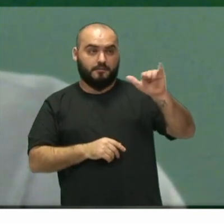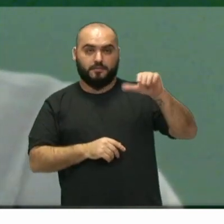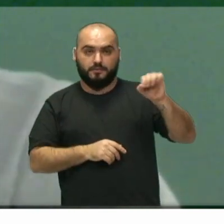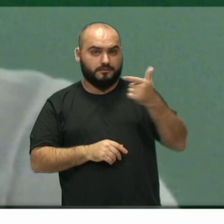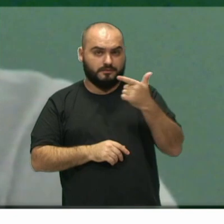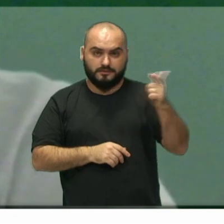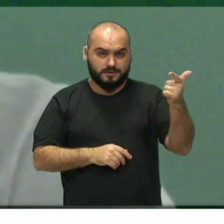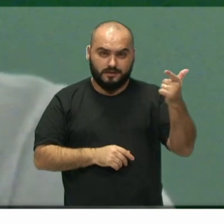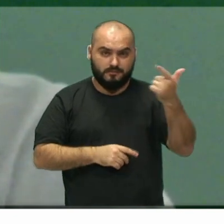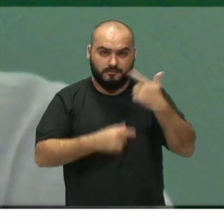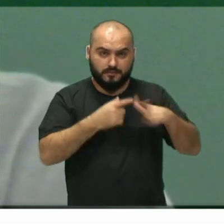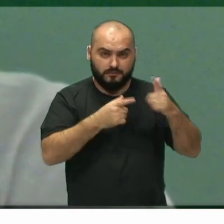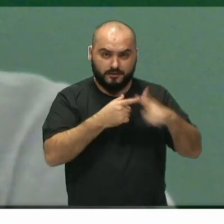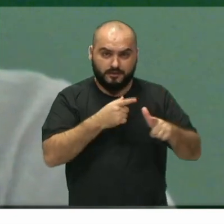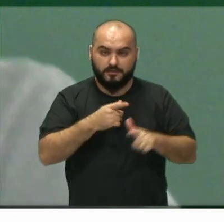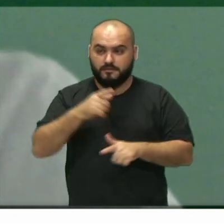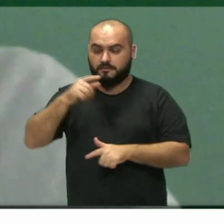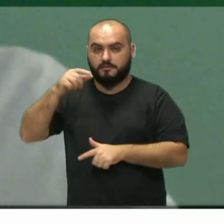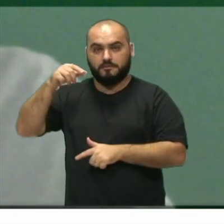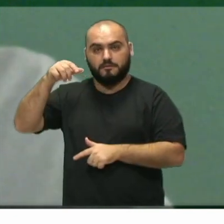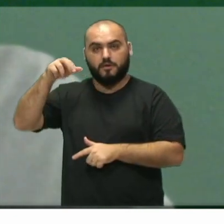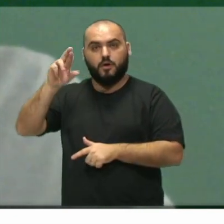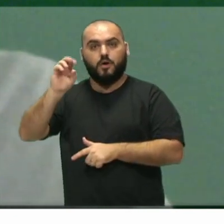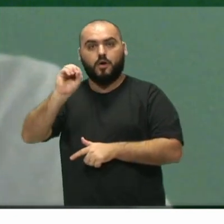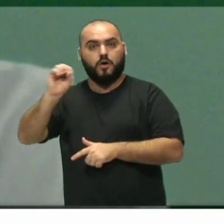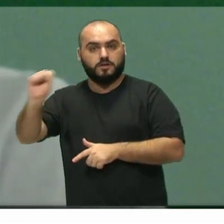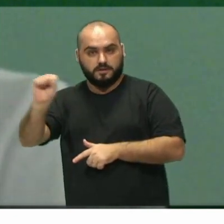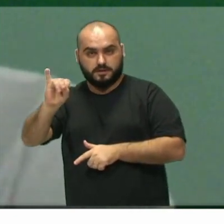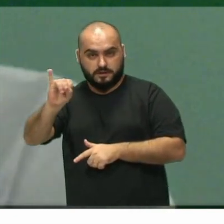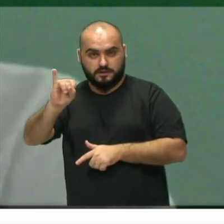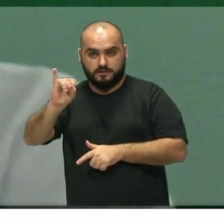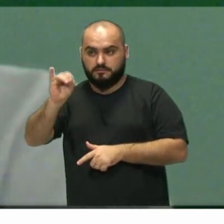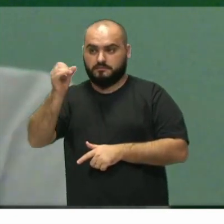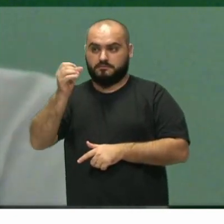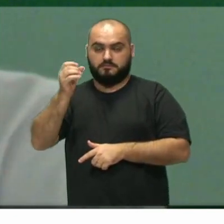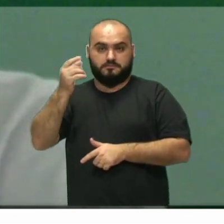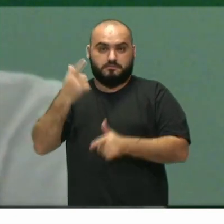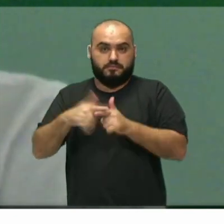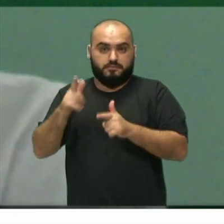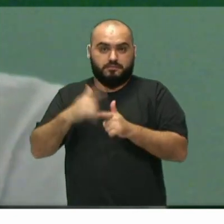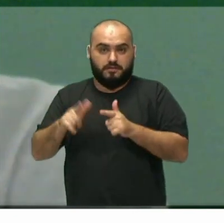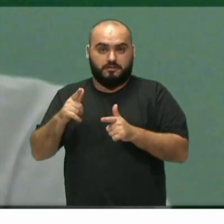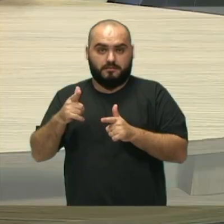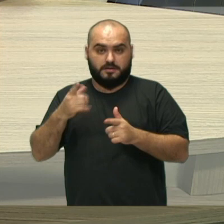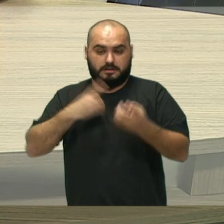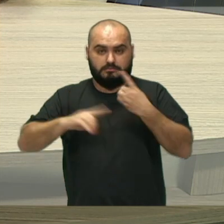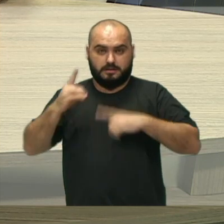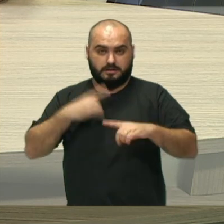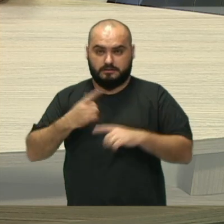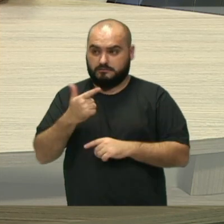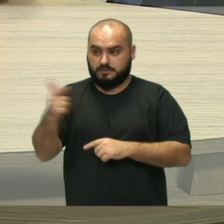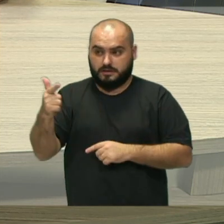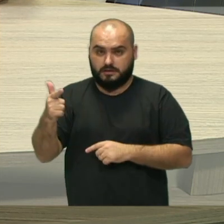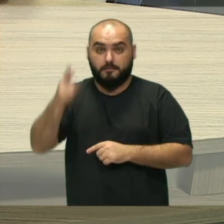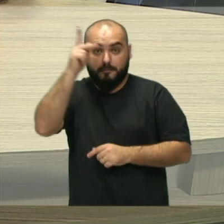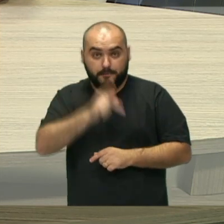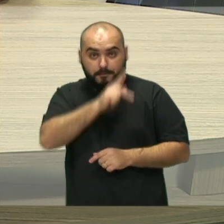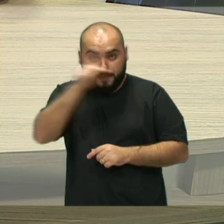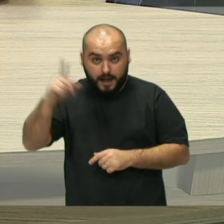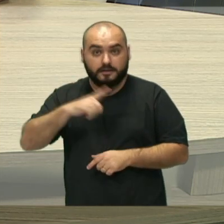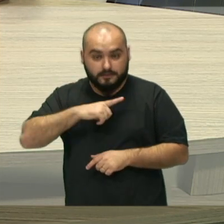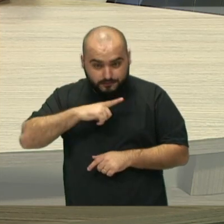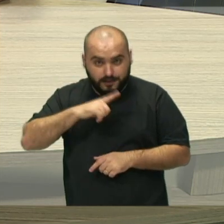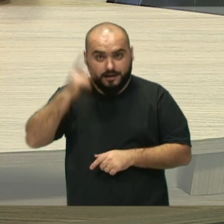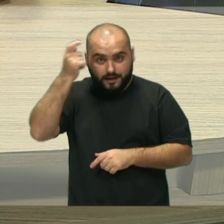teria depressão. Se os dois não têm Deus no coração, eu não sei quem tem. Exatamente, mas quer dizer, ainda